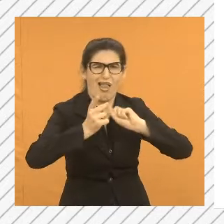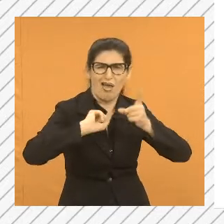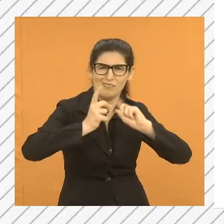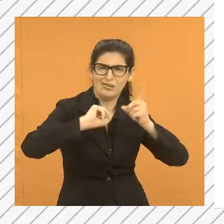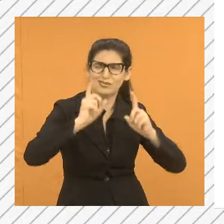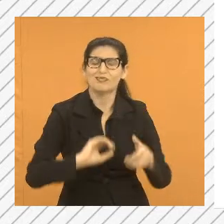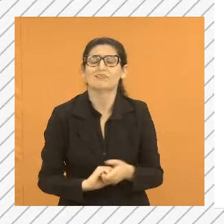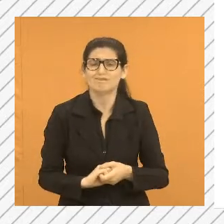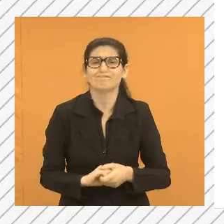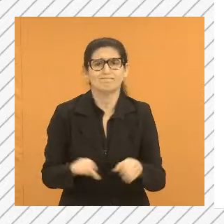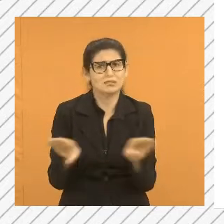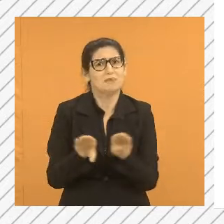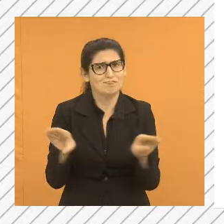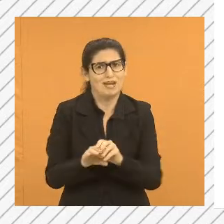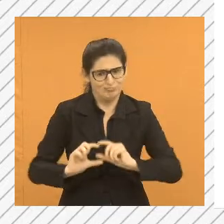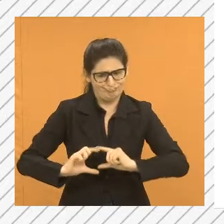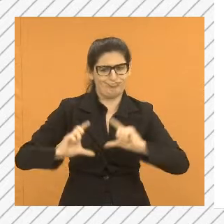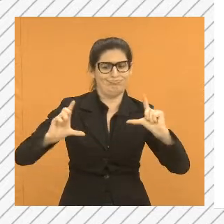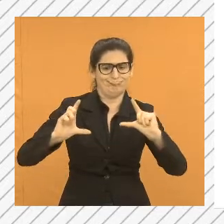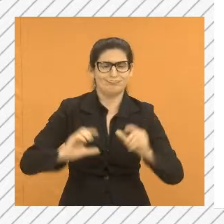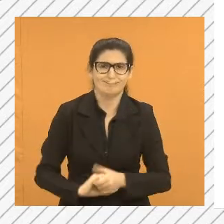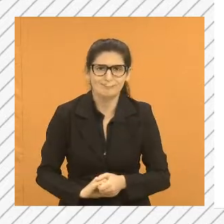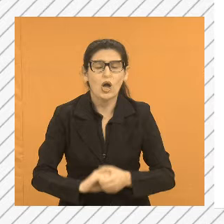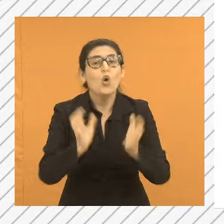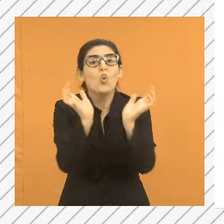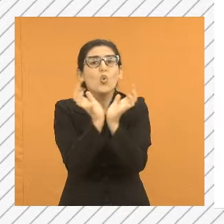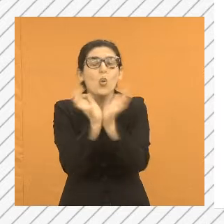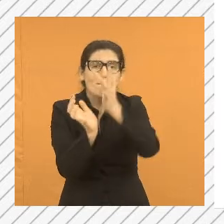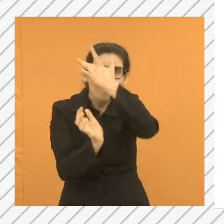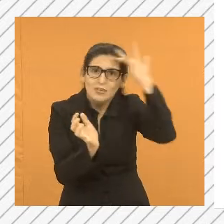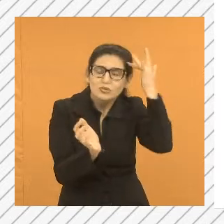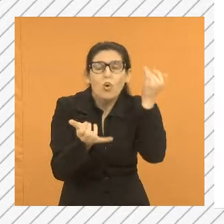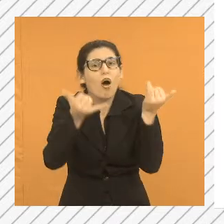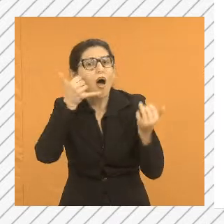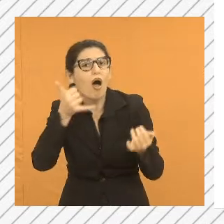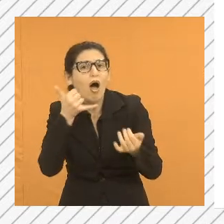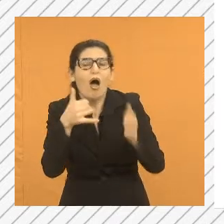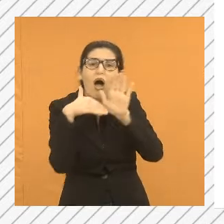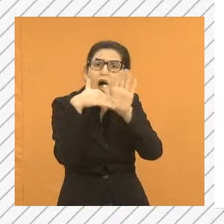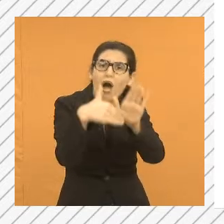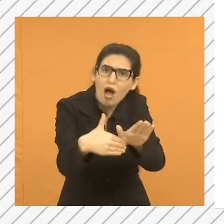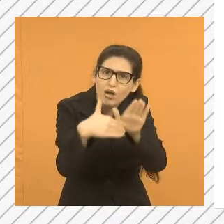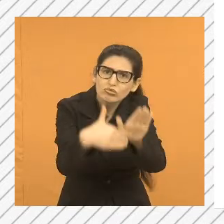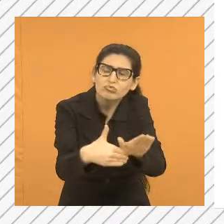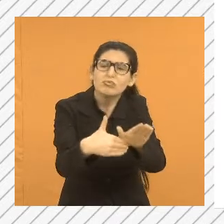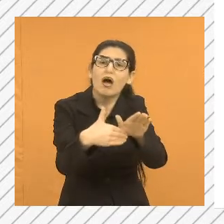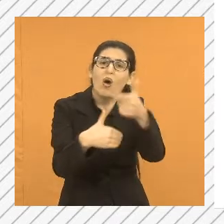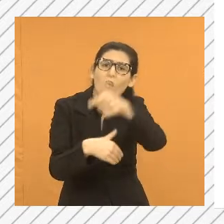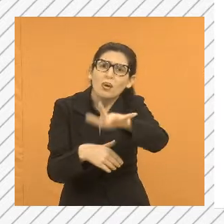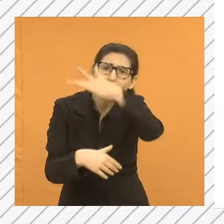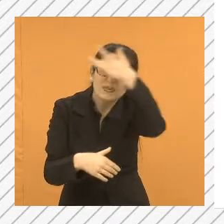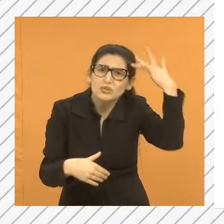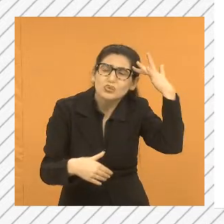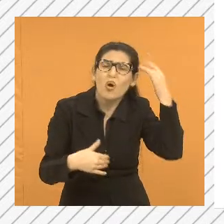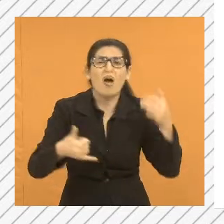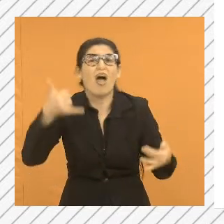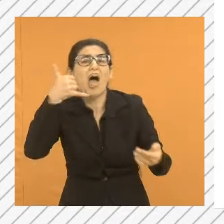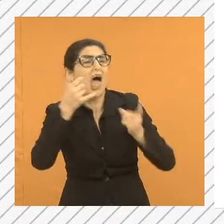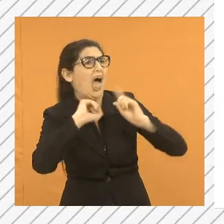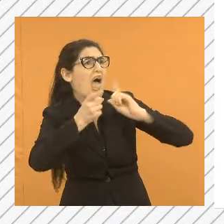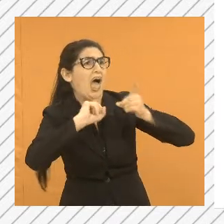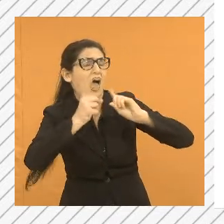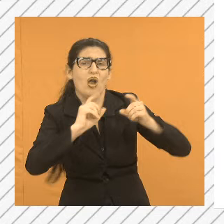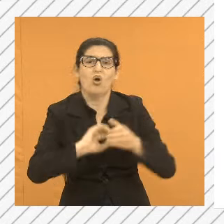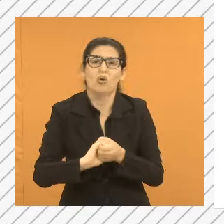uma equipe para atender melhor as demandas que o cidadão nos encaminha